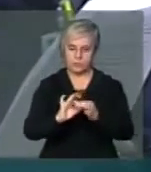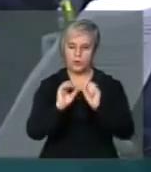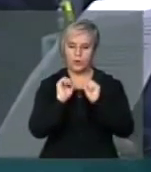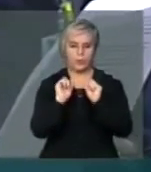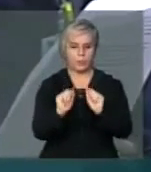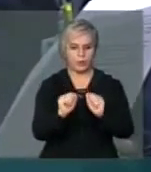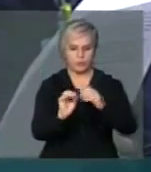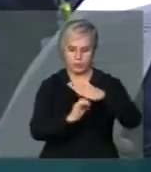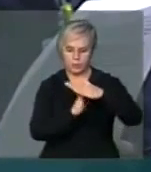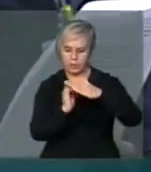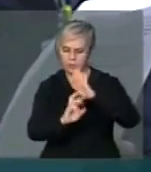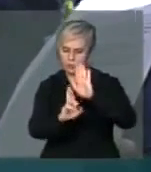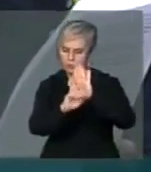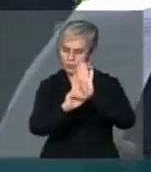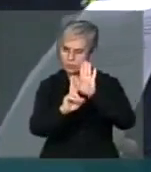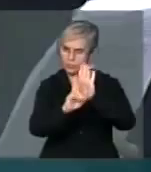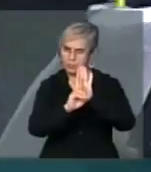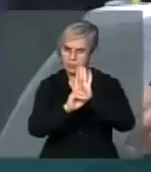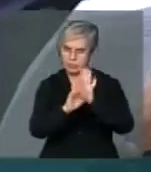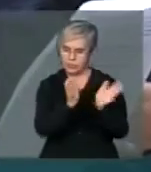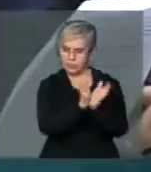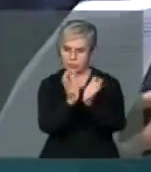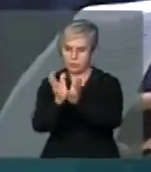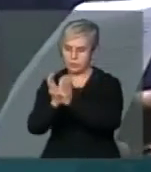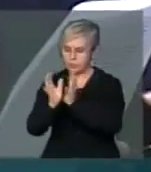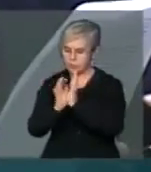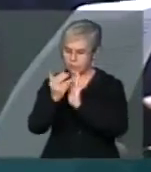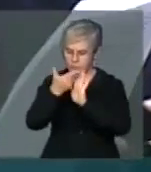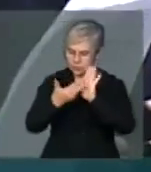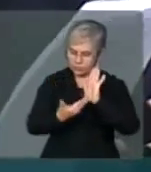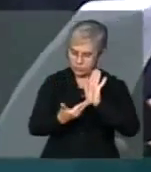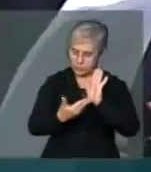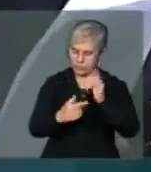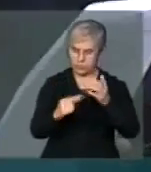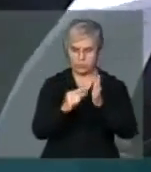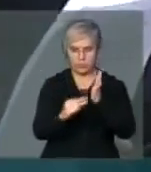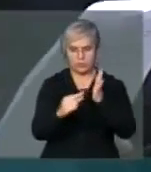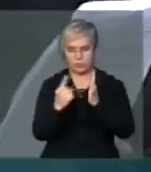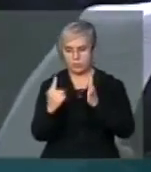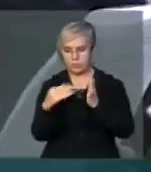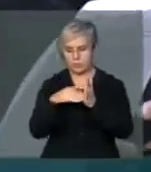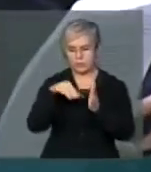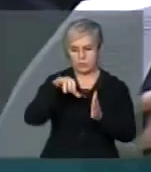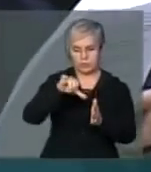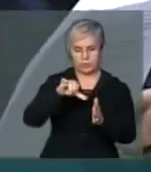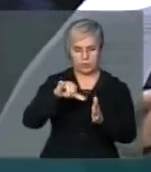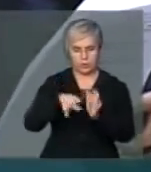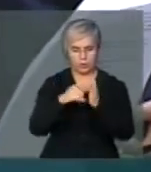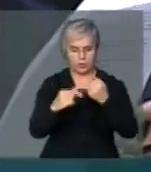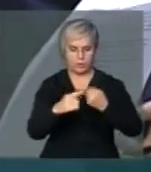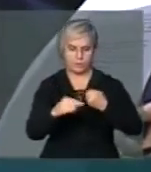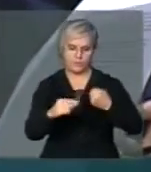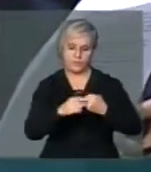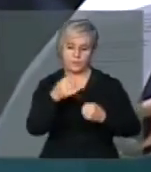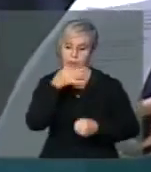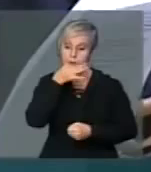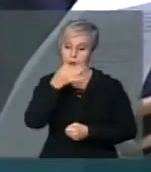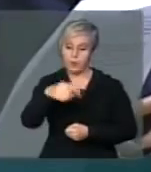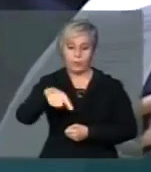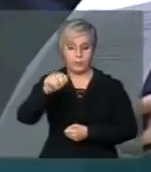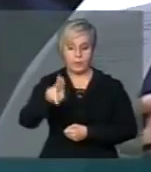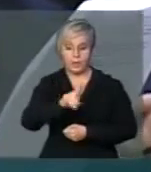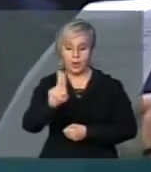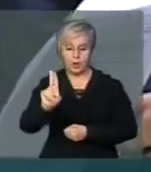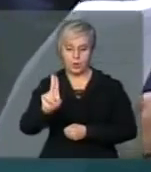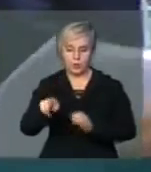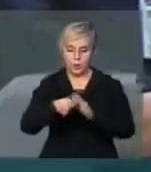as entidades representativas dos setores mencionados nos incisos 1 a 9 deste artigo sugerir nomes à